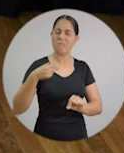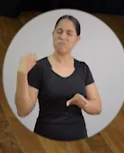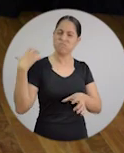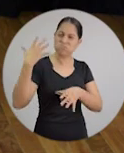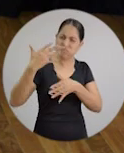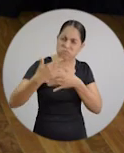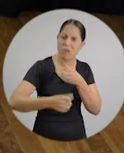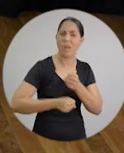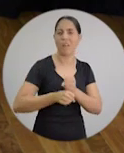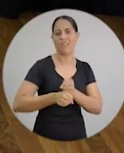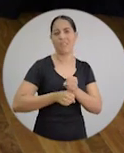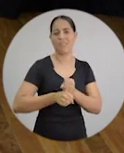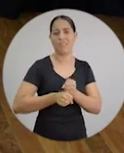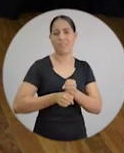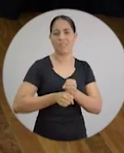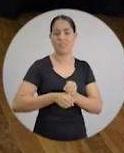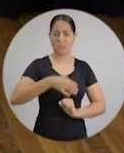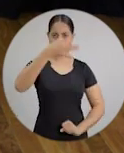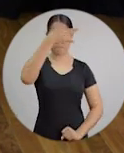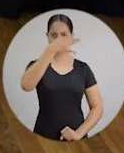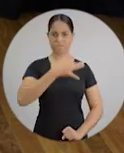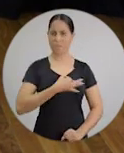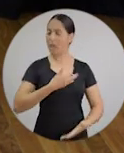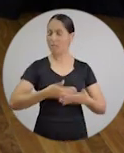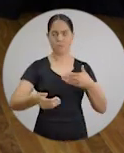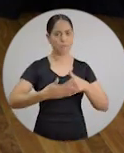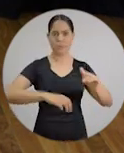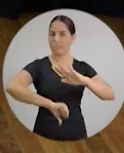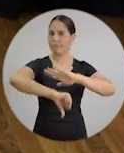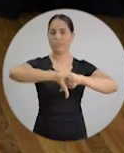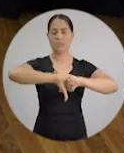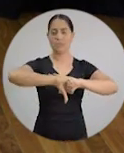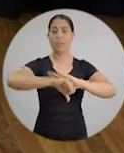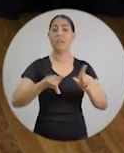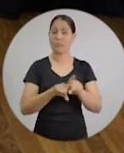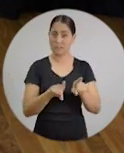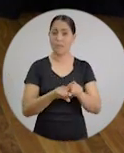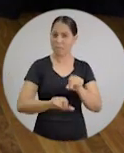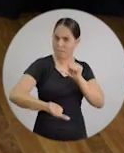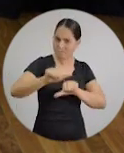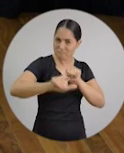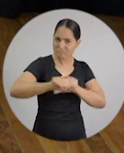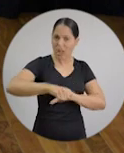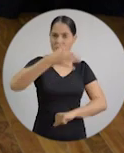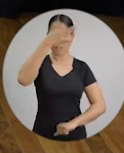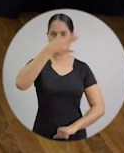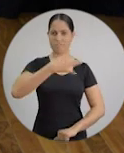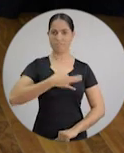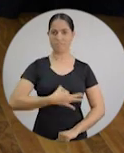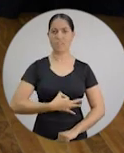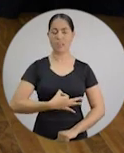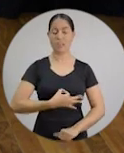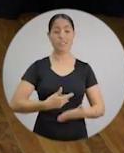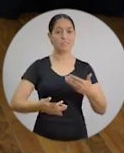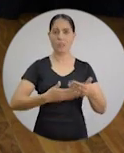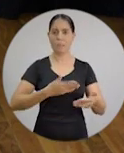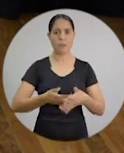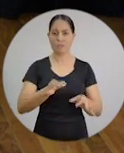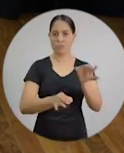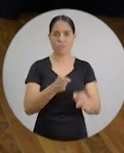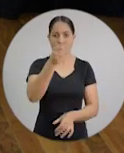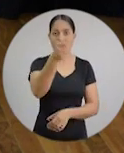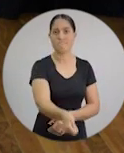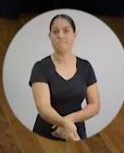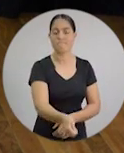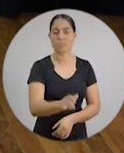já um entendimento mais do que consolidado há muitos anos, que a inidoneidade independe da prática de crime e que a análise da